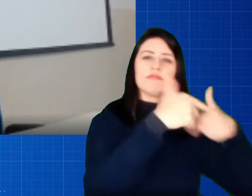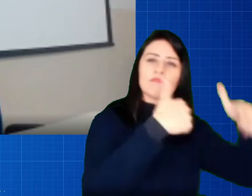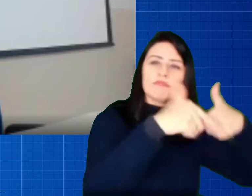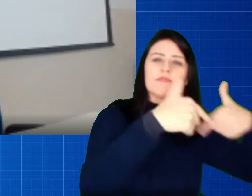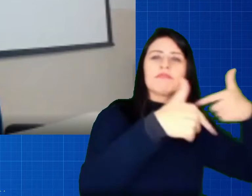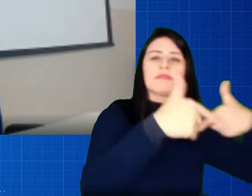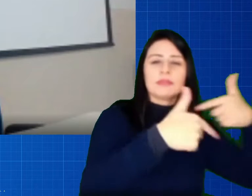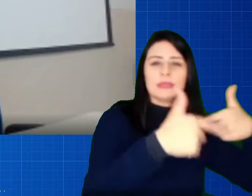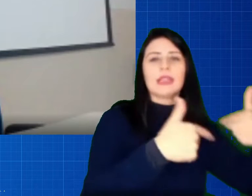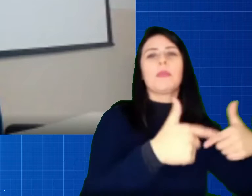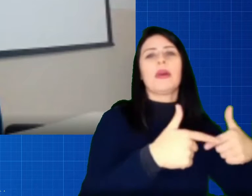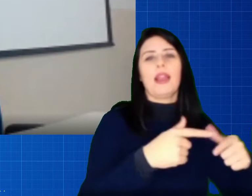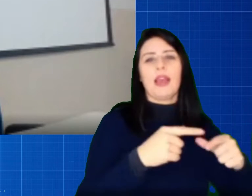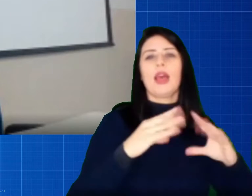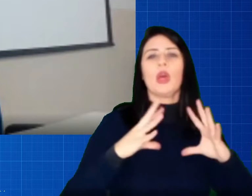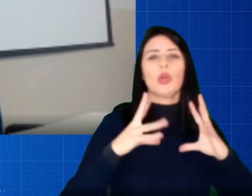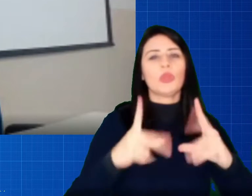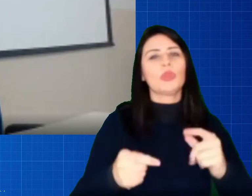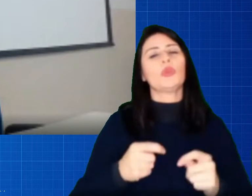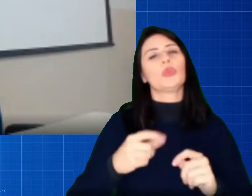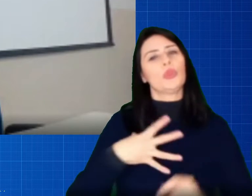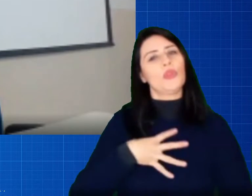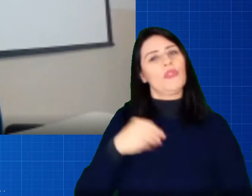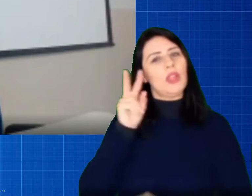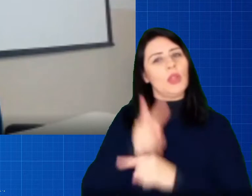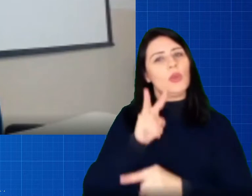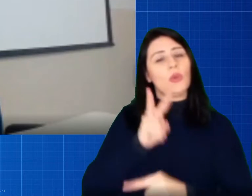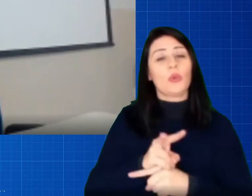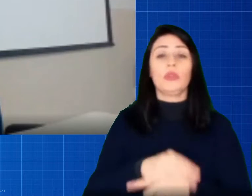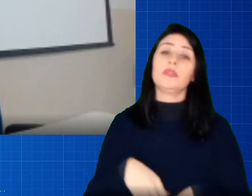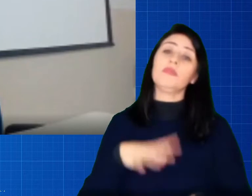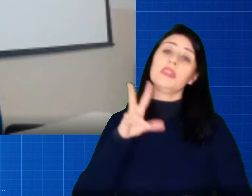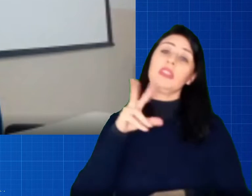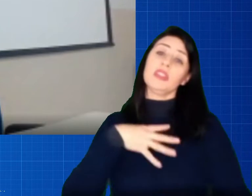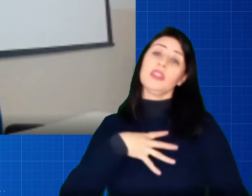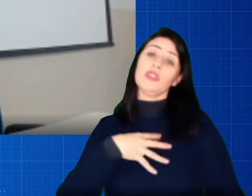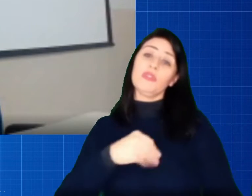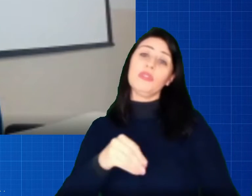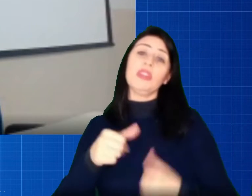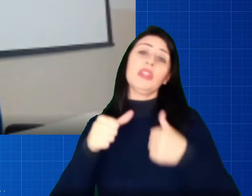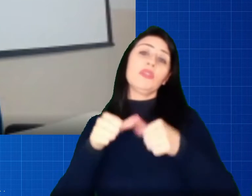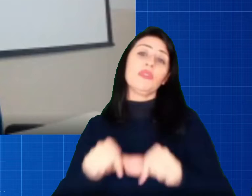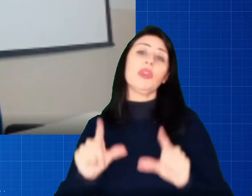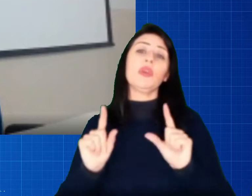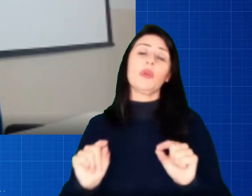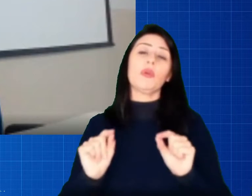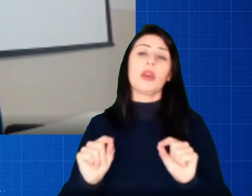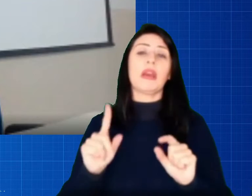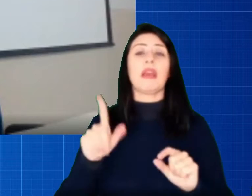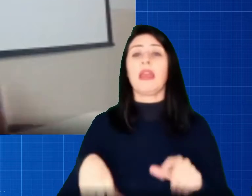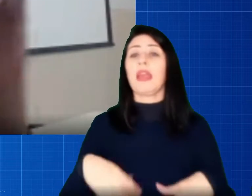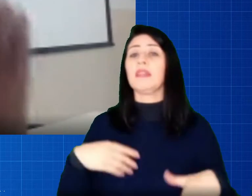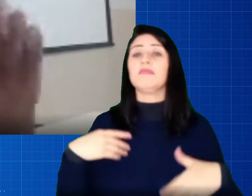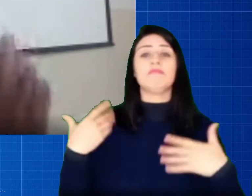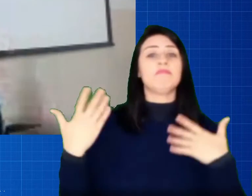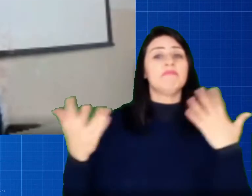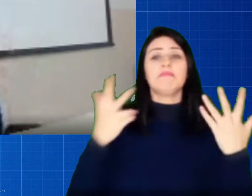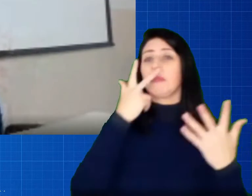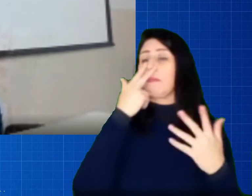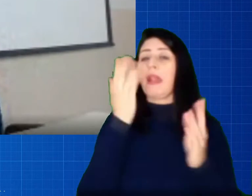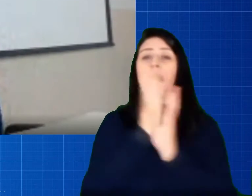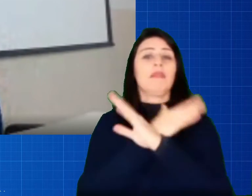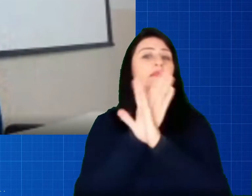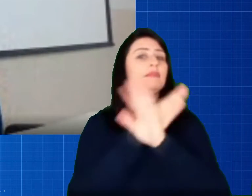trabalho, né? Elas que estão dando sustento para os filhos. E os filhos ficam meio, entre